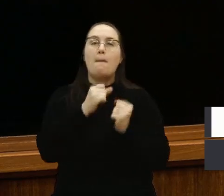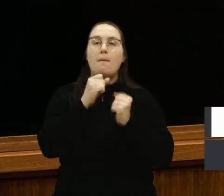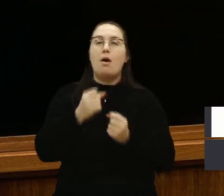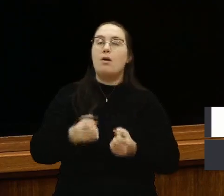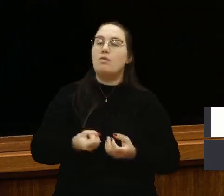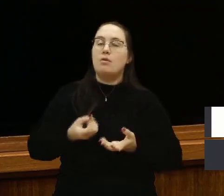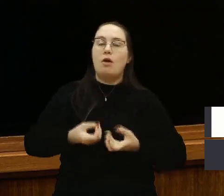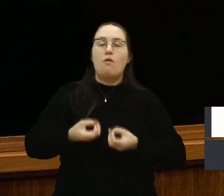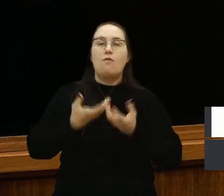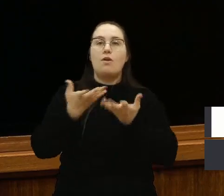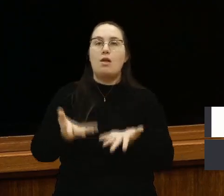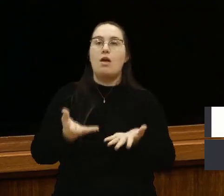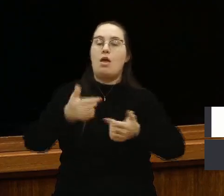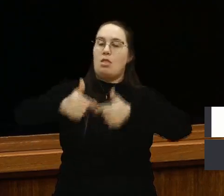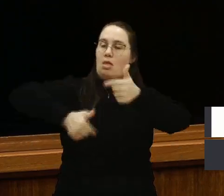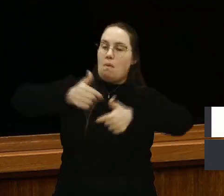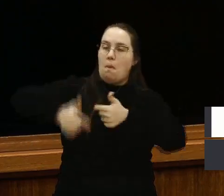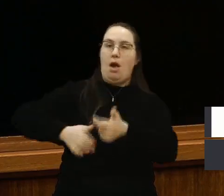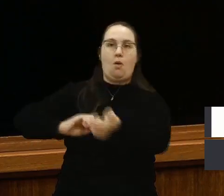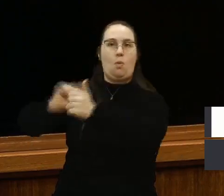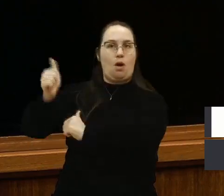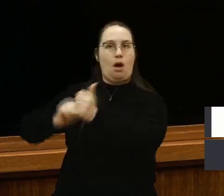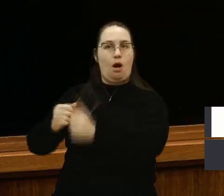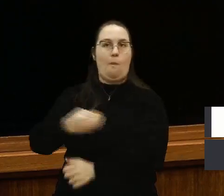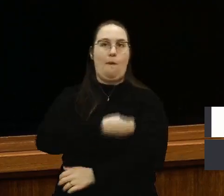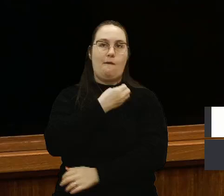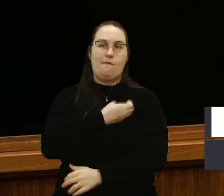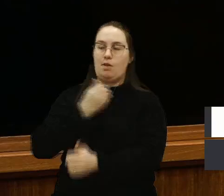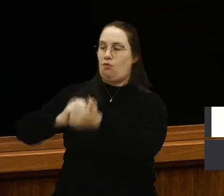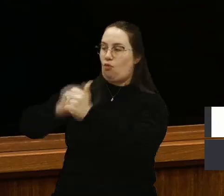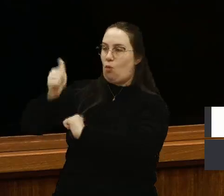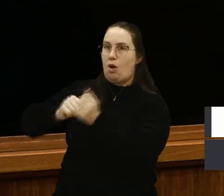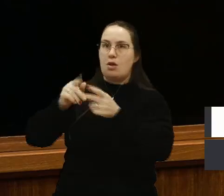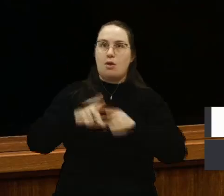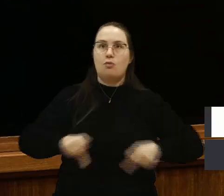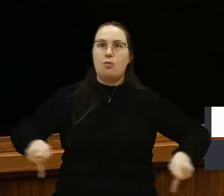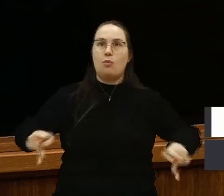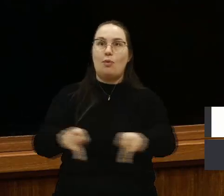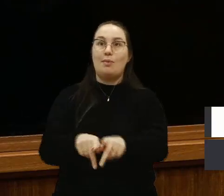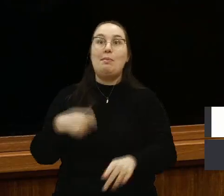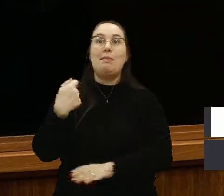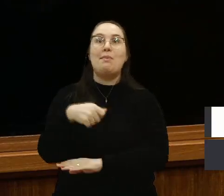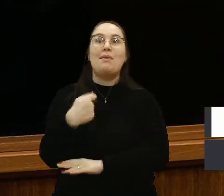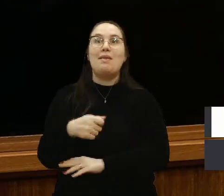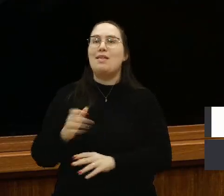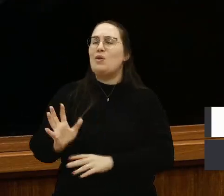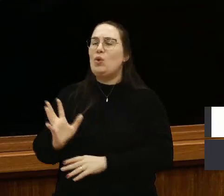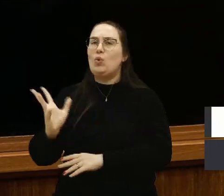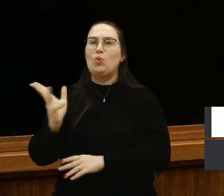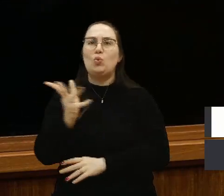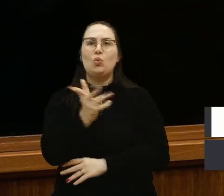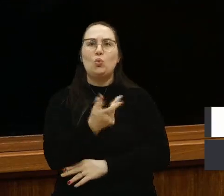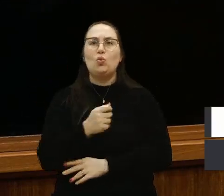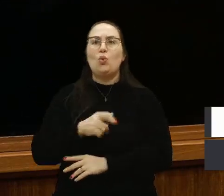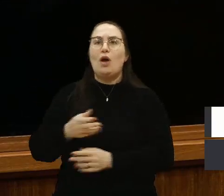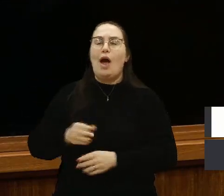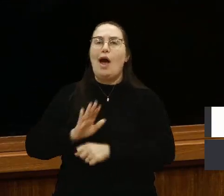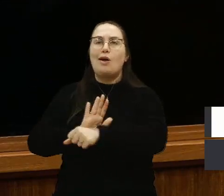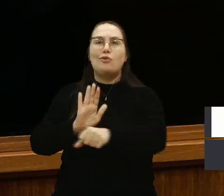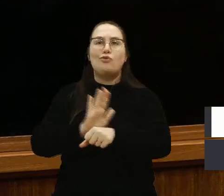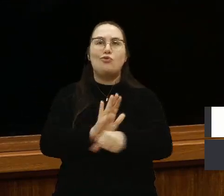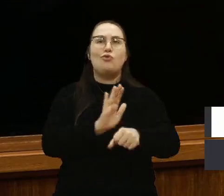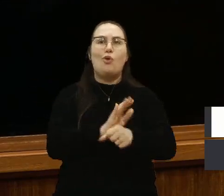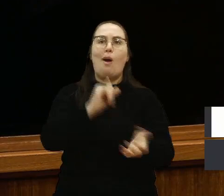oferecer, né, serviços de qualidade, uma vida de qualidade para a nossa população, nós precisamos fazer com que tudo que a gente contribui através